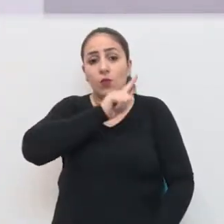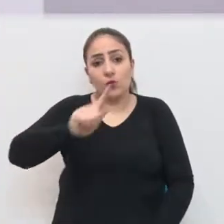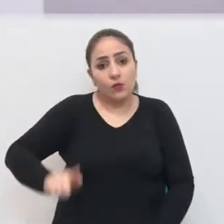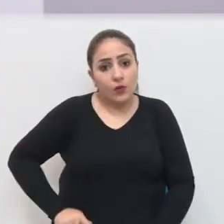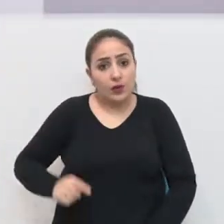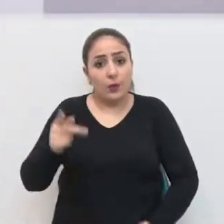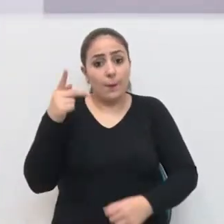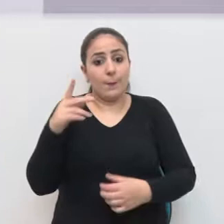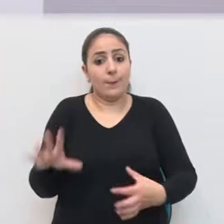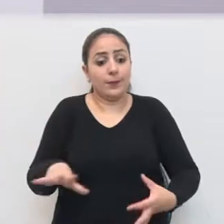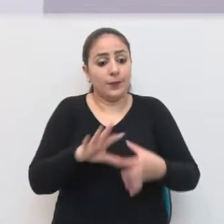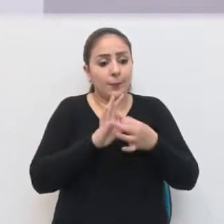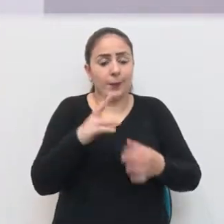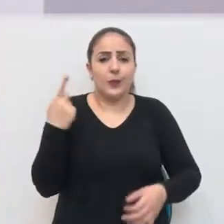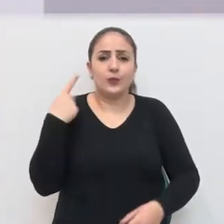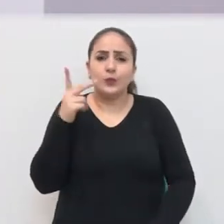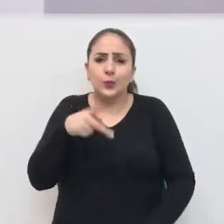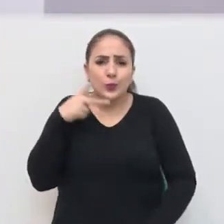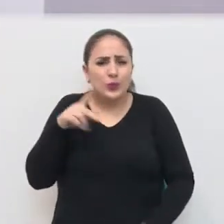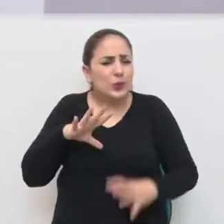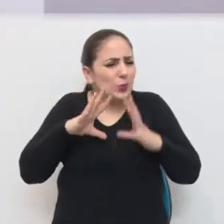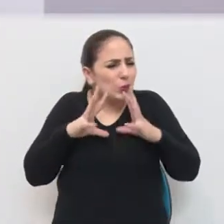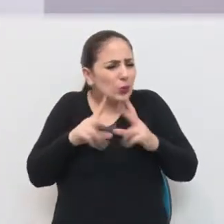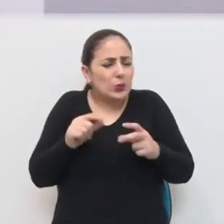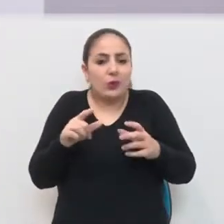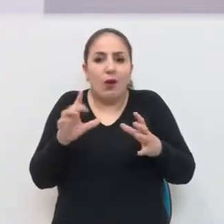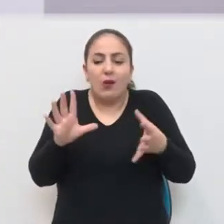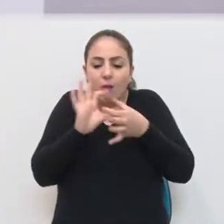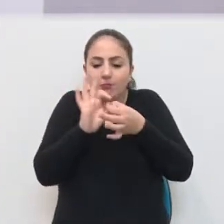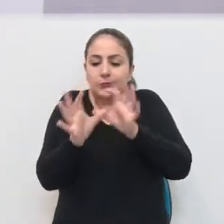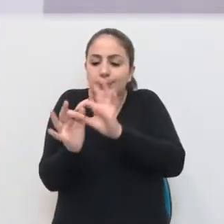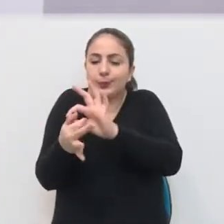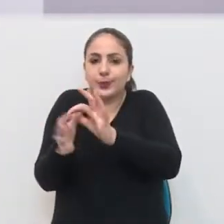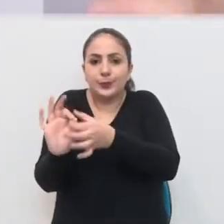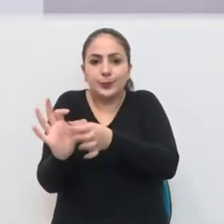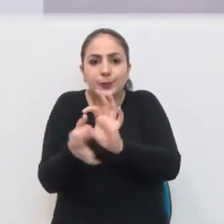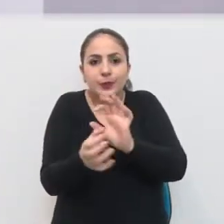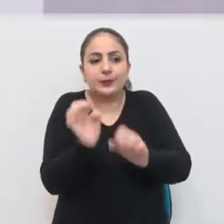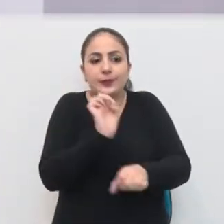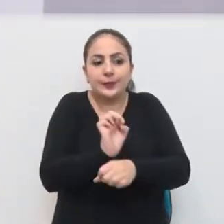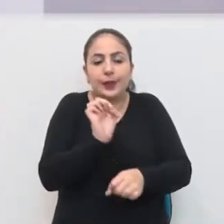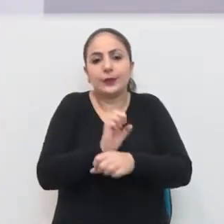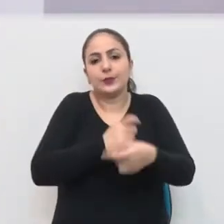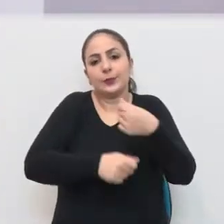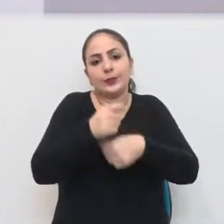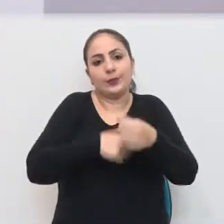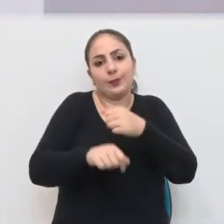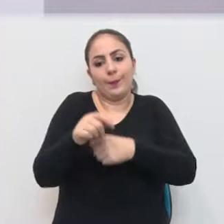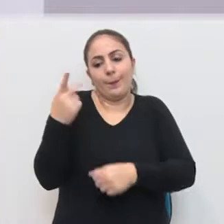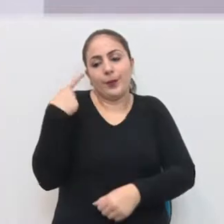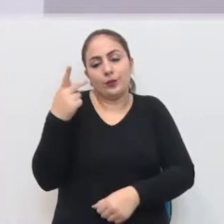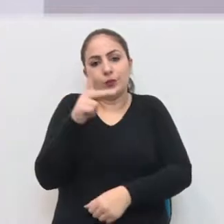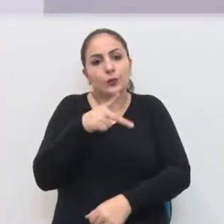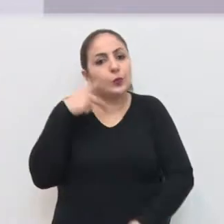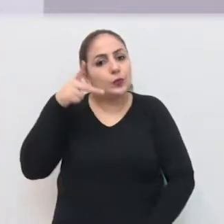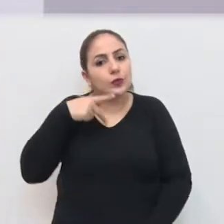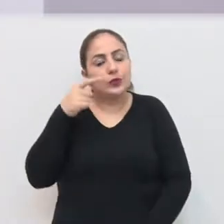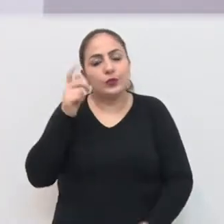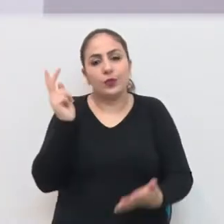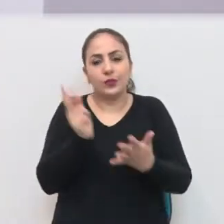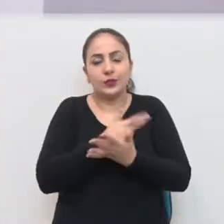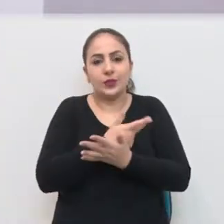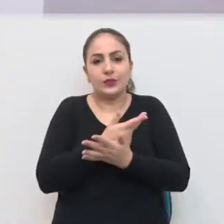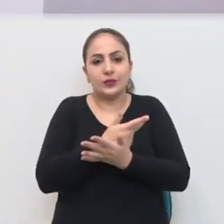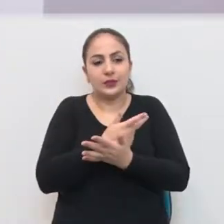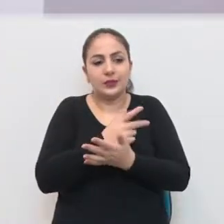uma administração que é vinculada a um partido político. Então, há totalmente uma cooptação do Estado, da administração pública por partidos políticos. E isso